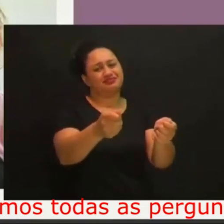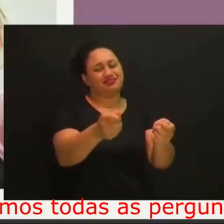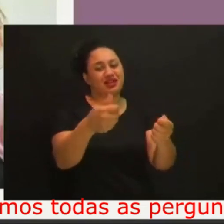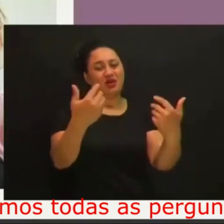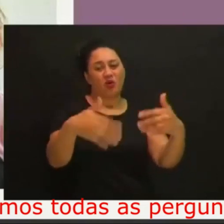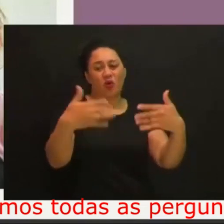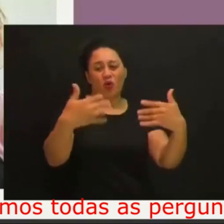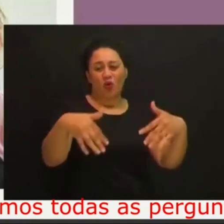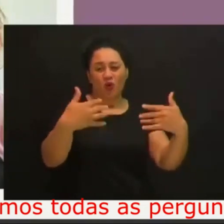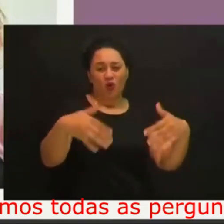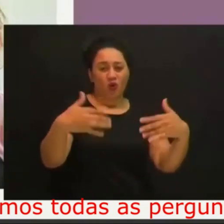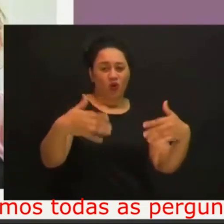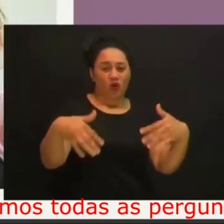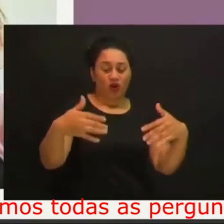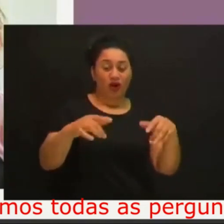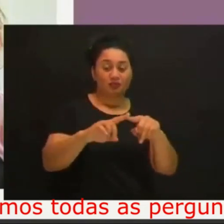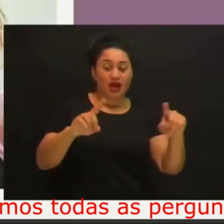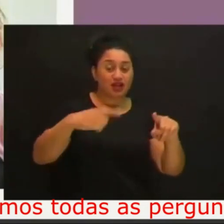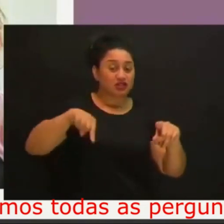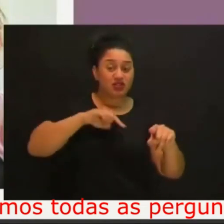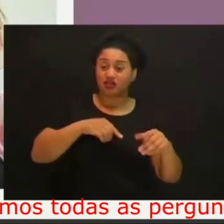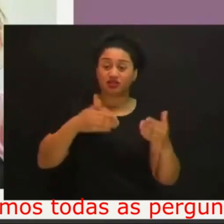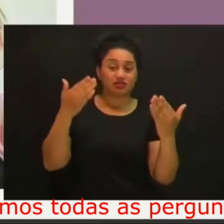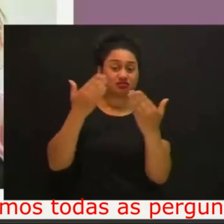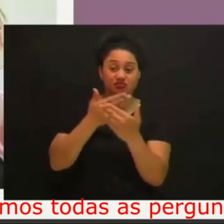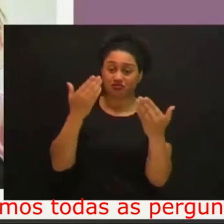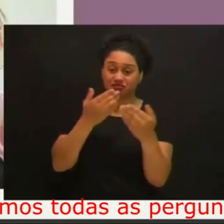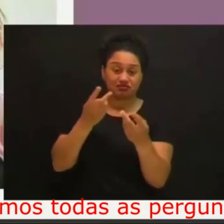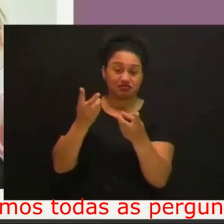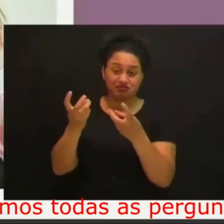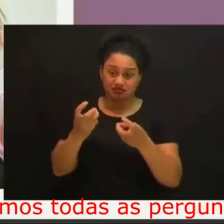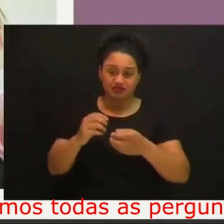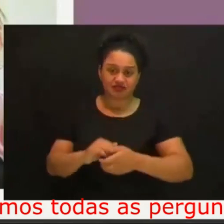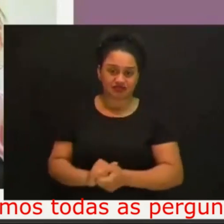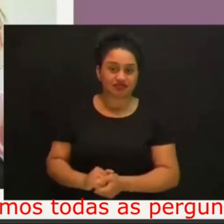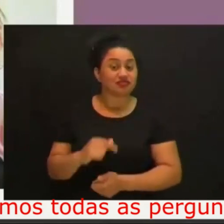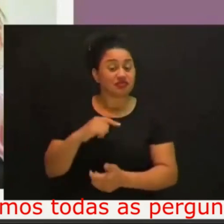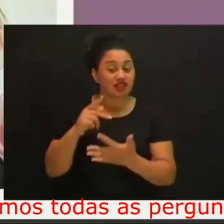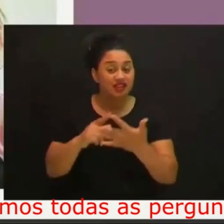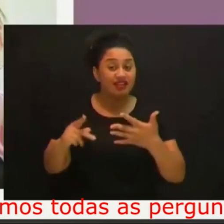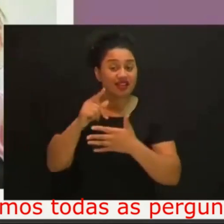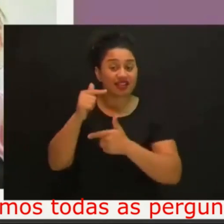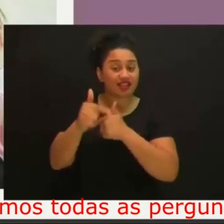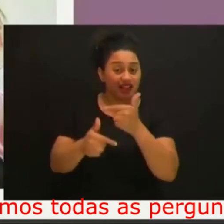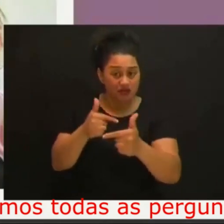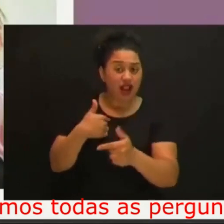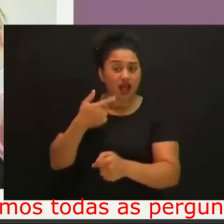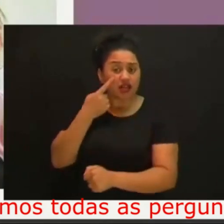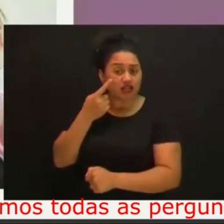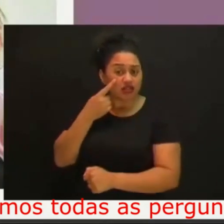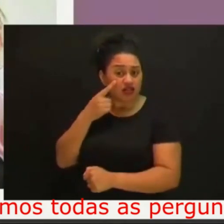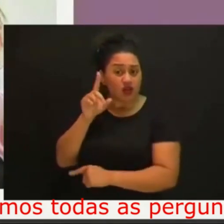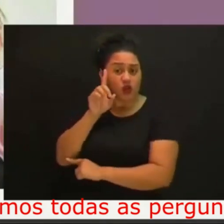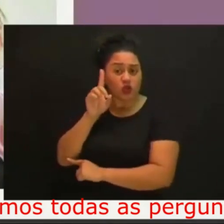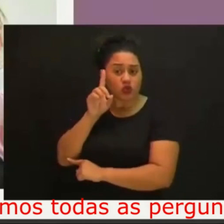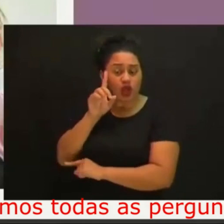grandioso. Só que nós não vemos. Eu tenho o privilégio de trabalhar com isso e de ver isso quase todos os dias.